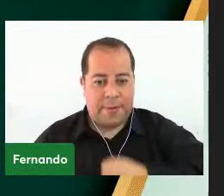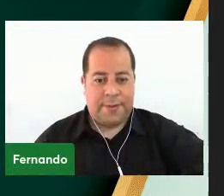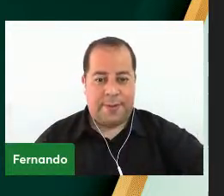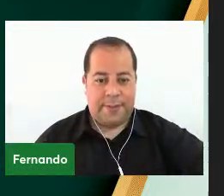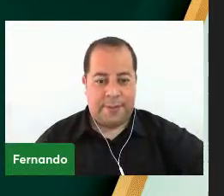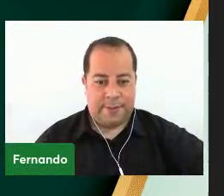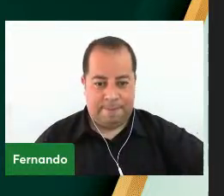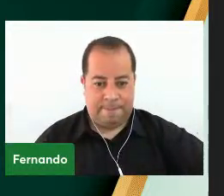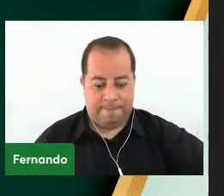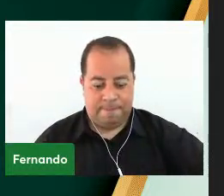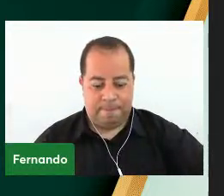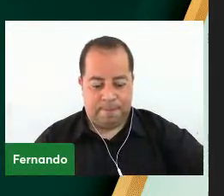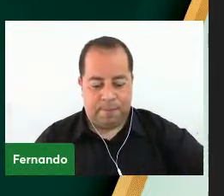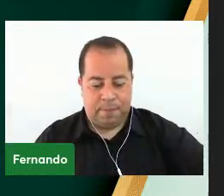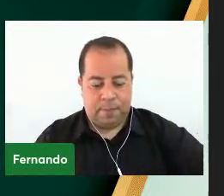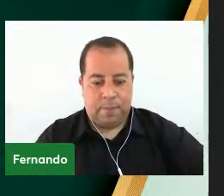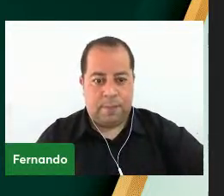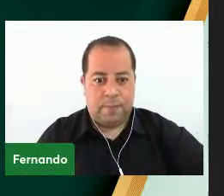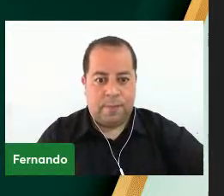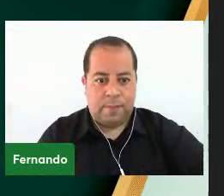e faça a leitura.